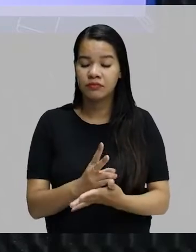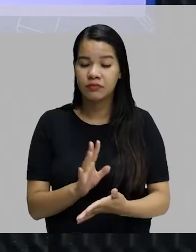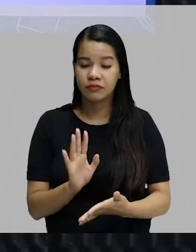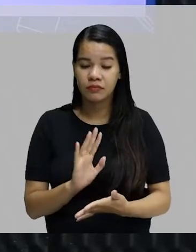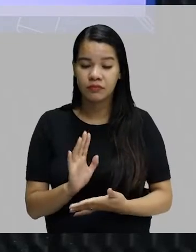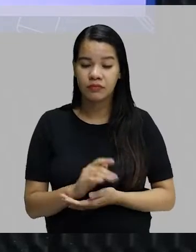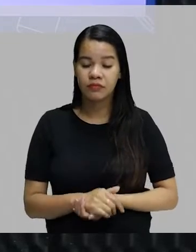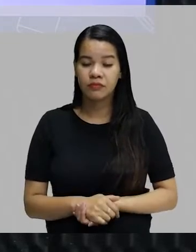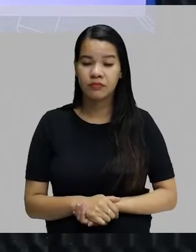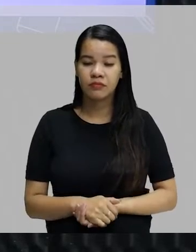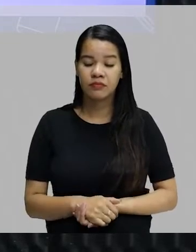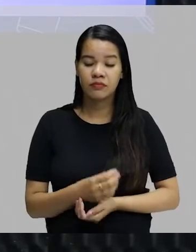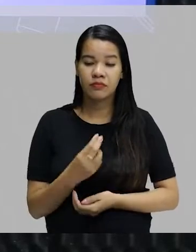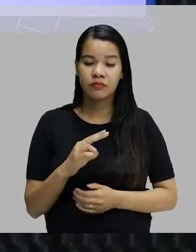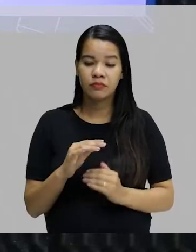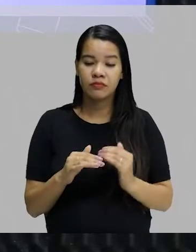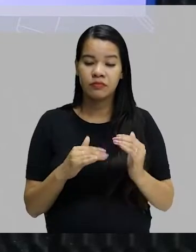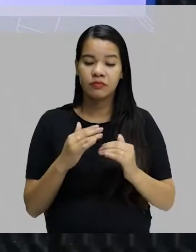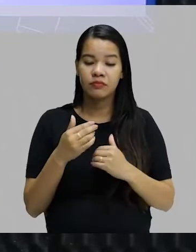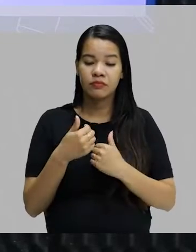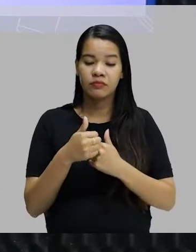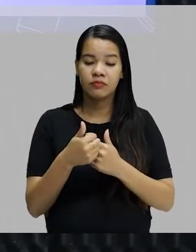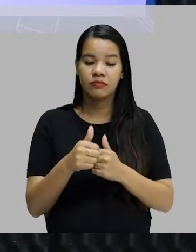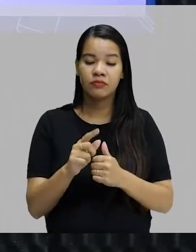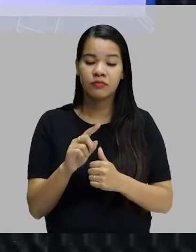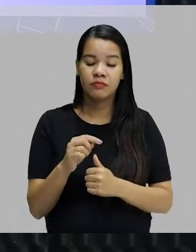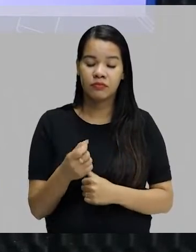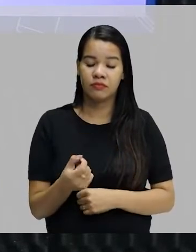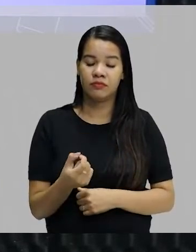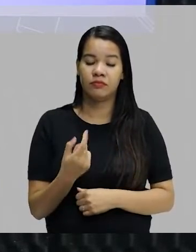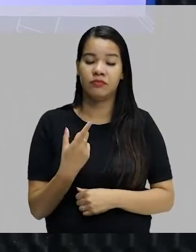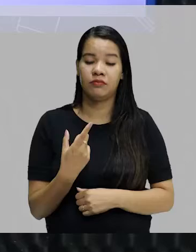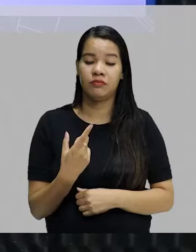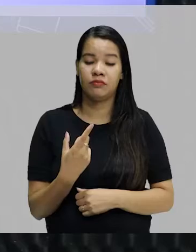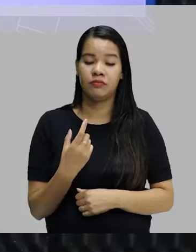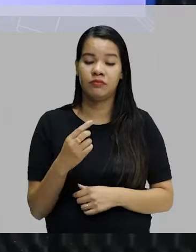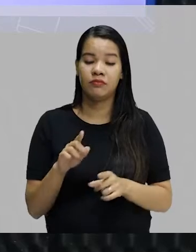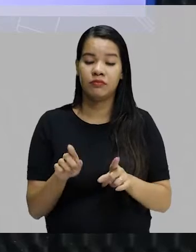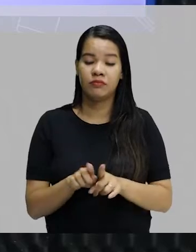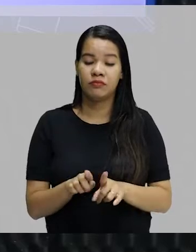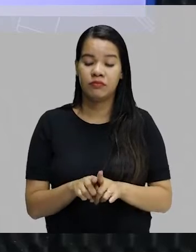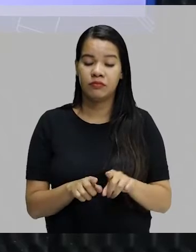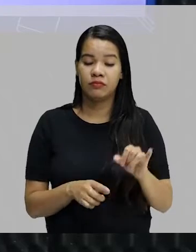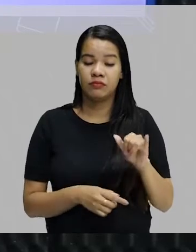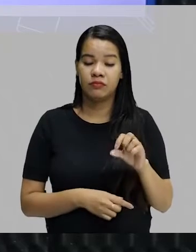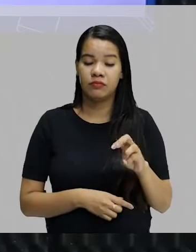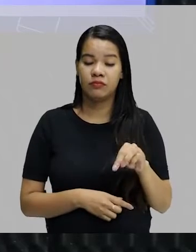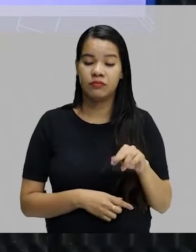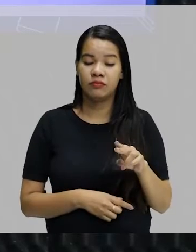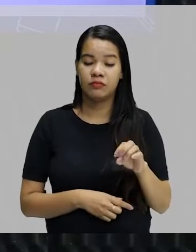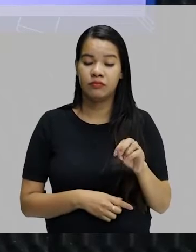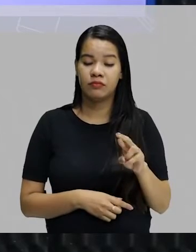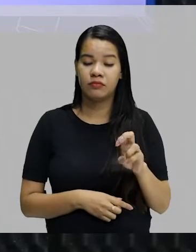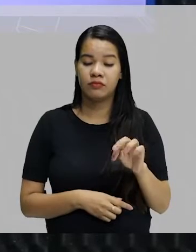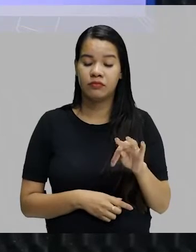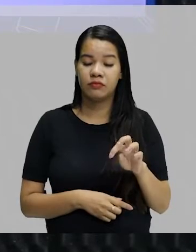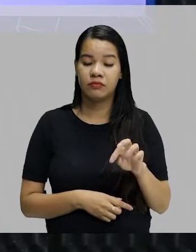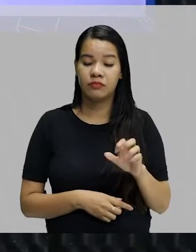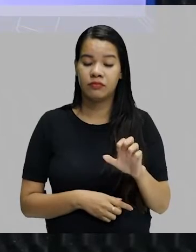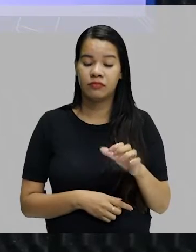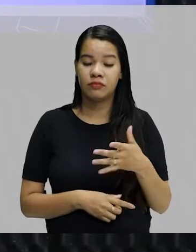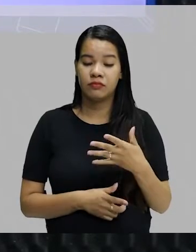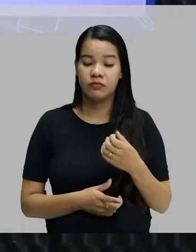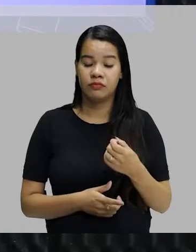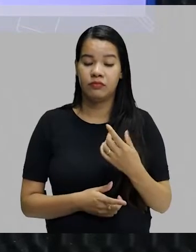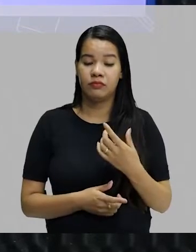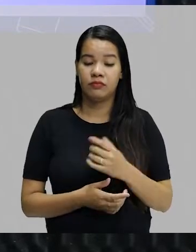continuidade, não é um prosseguimento, né? Torna-se um exagero e incoerente até, né? Então, fica